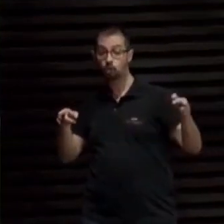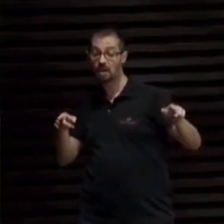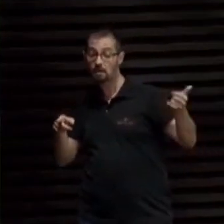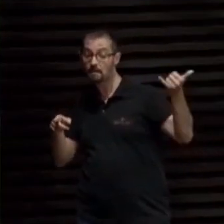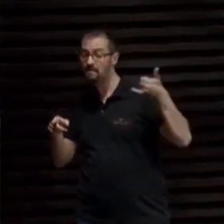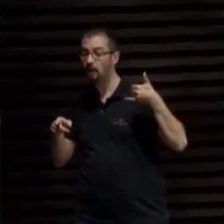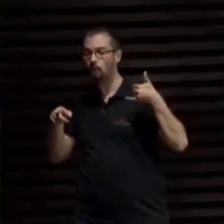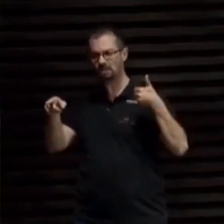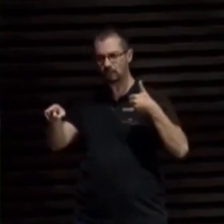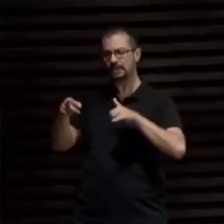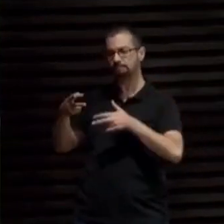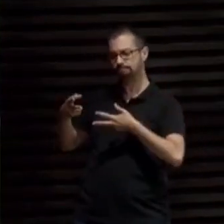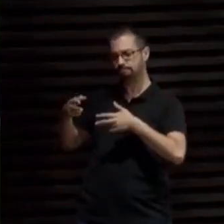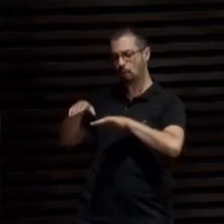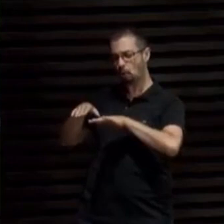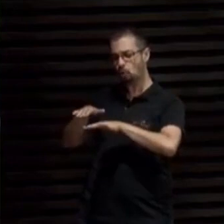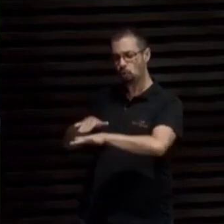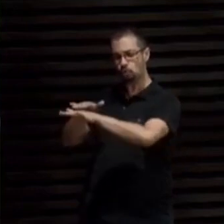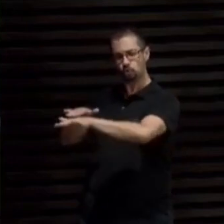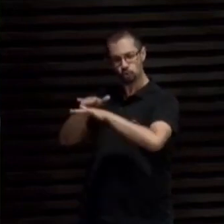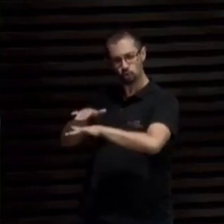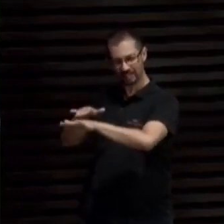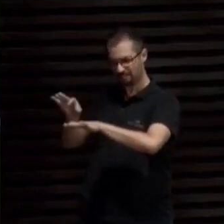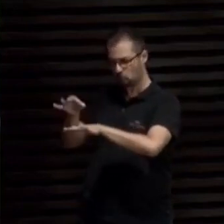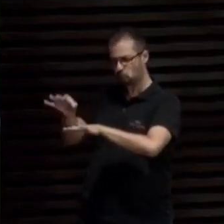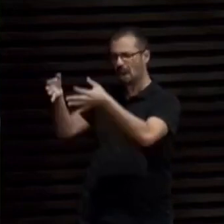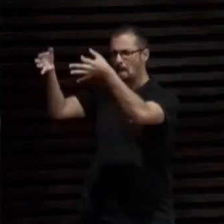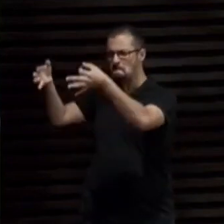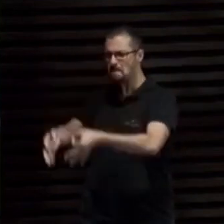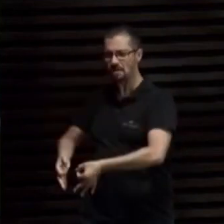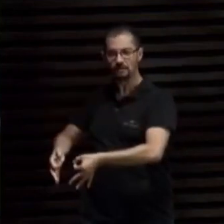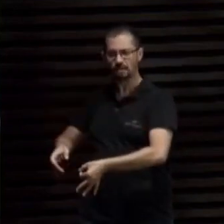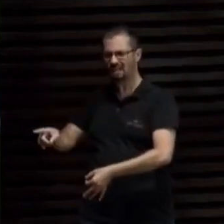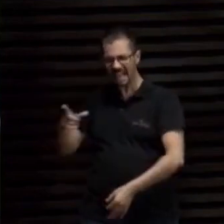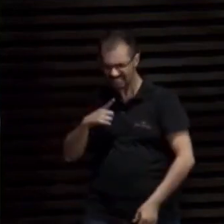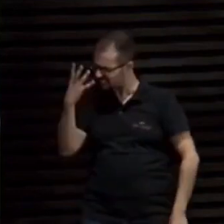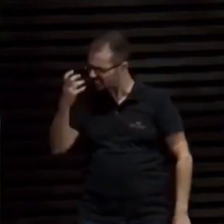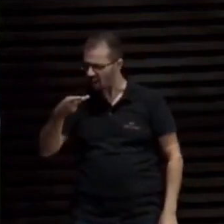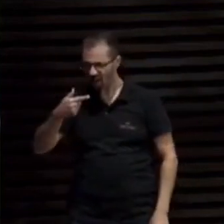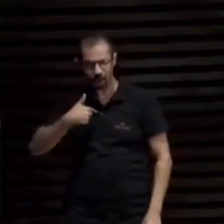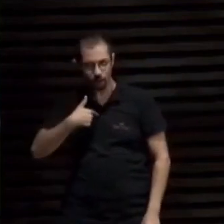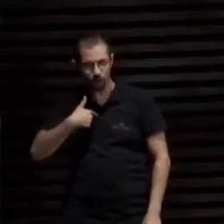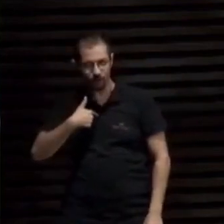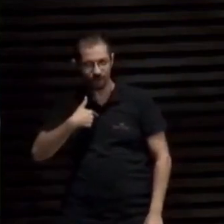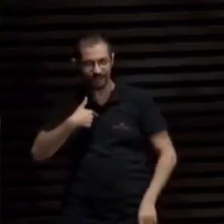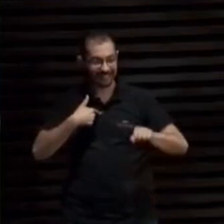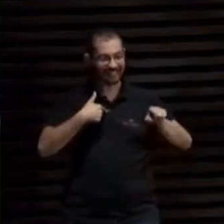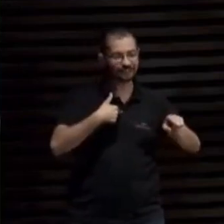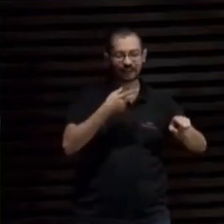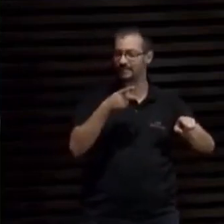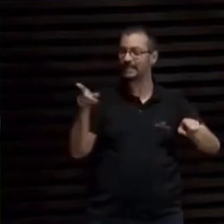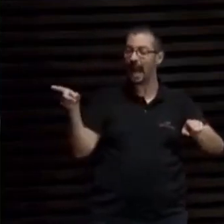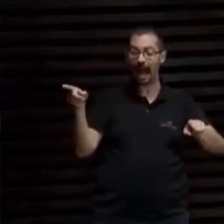construtivo e não o lado destrutivo. E toda vez que ele ia lá, ele contava